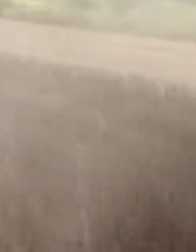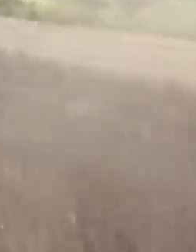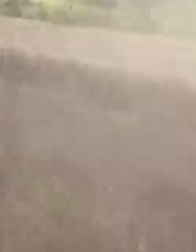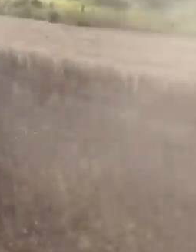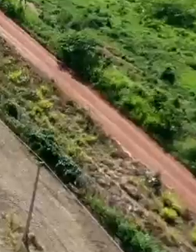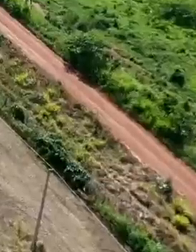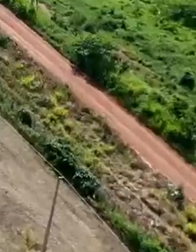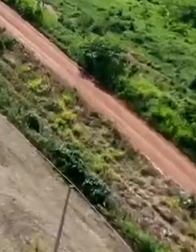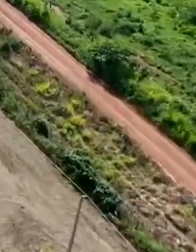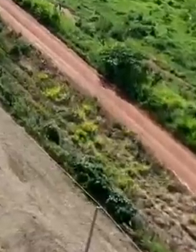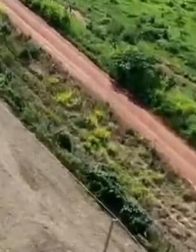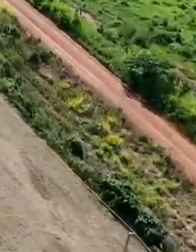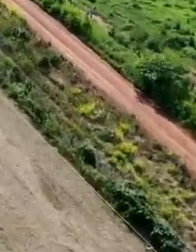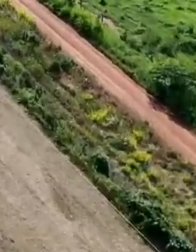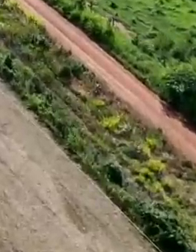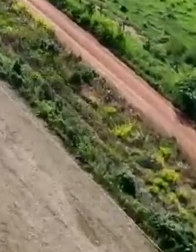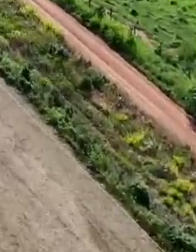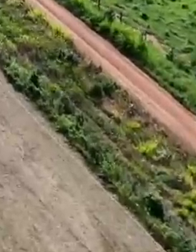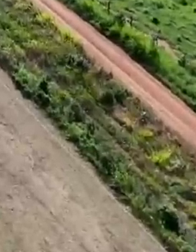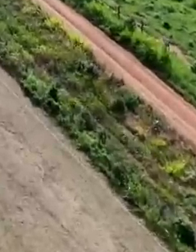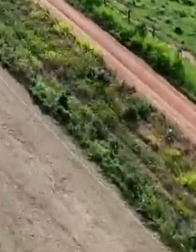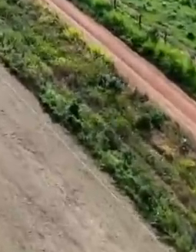E aí